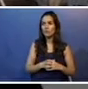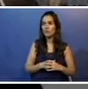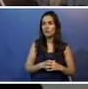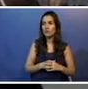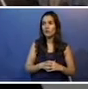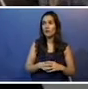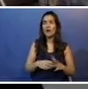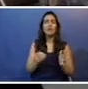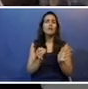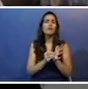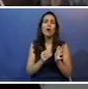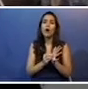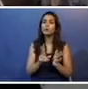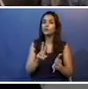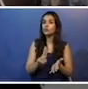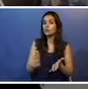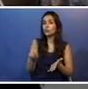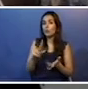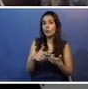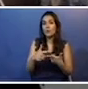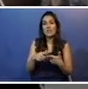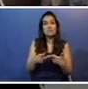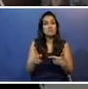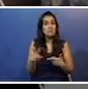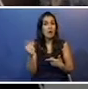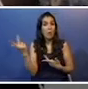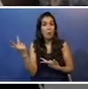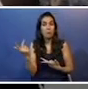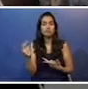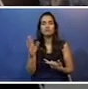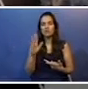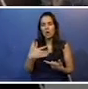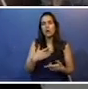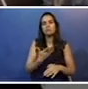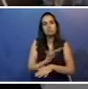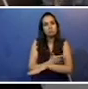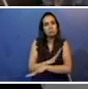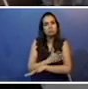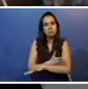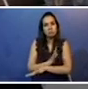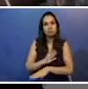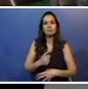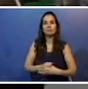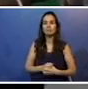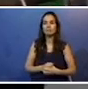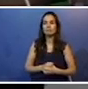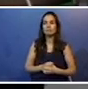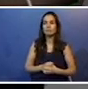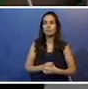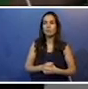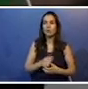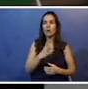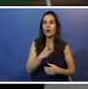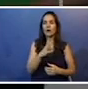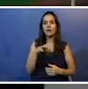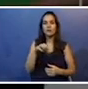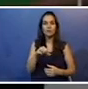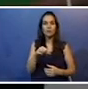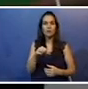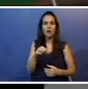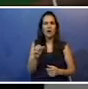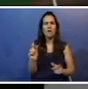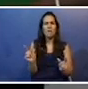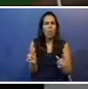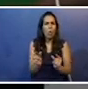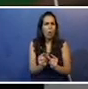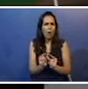falta de uso, como eles usavam sempre assim, eles já estavam acostumados, tá? 49 é menor do